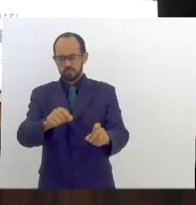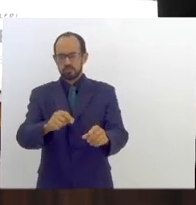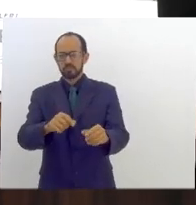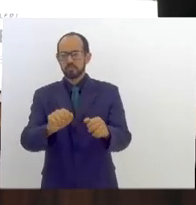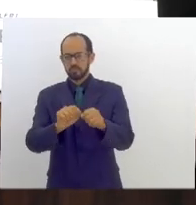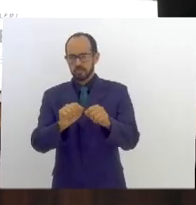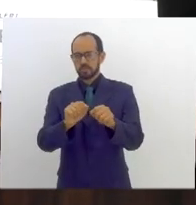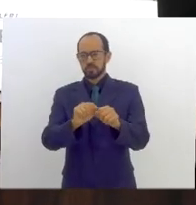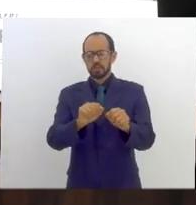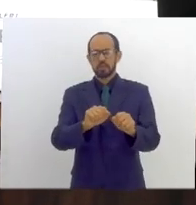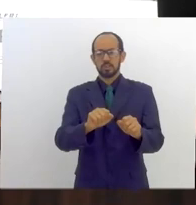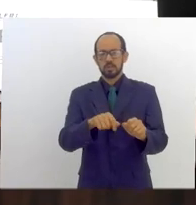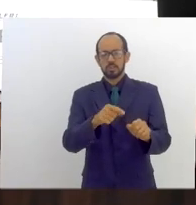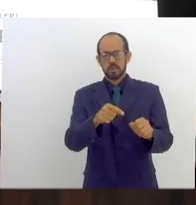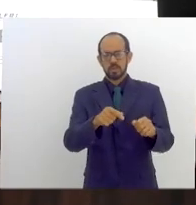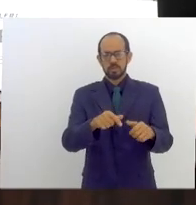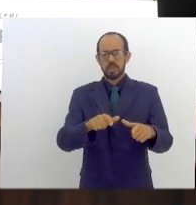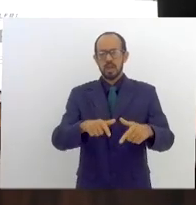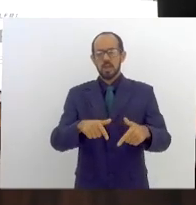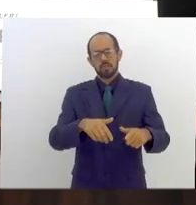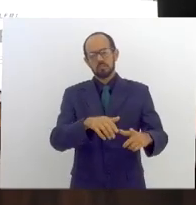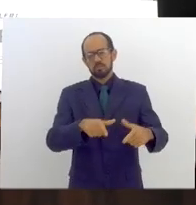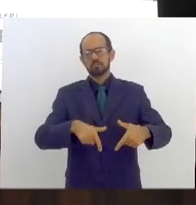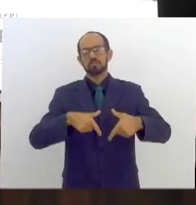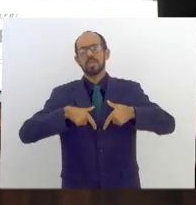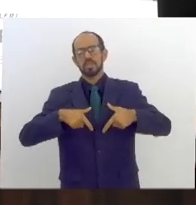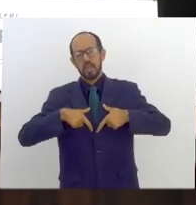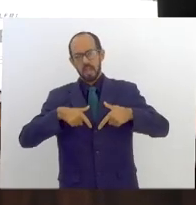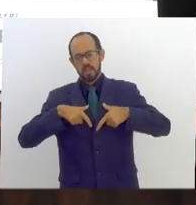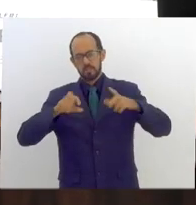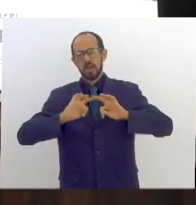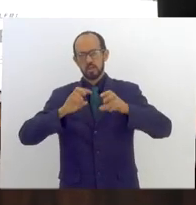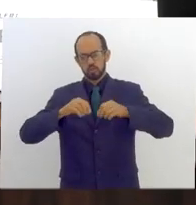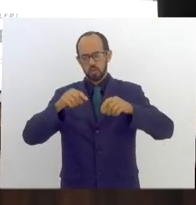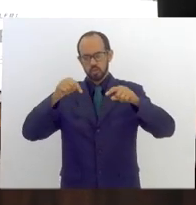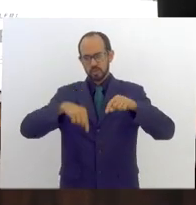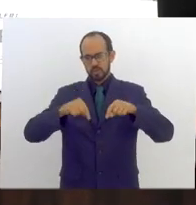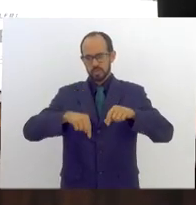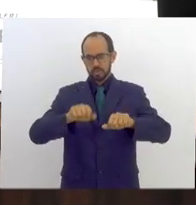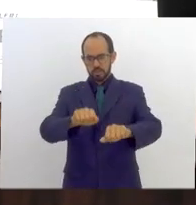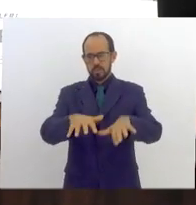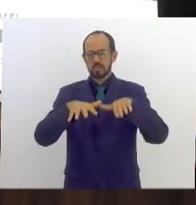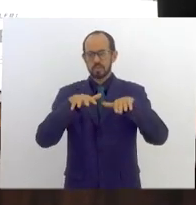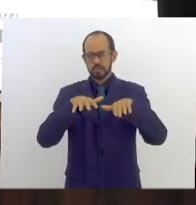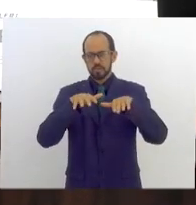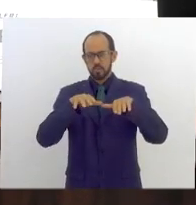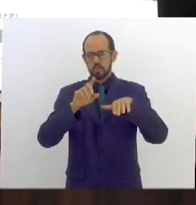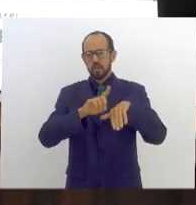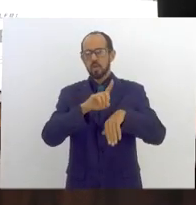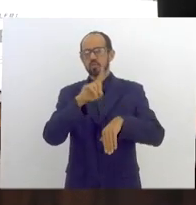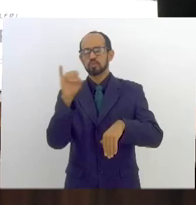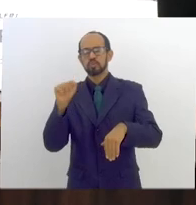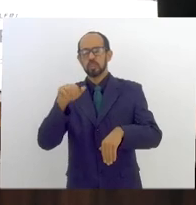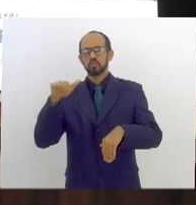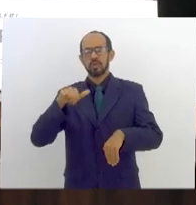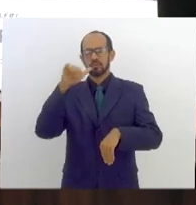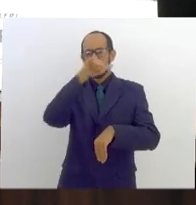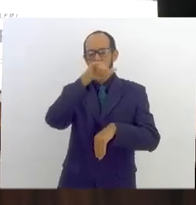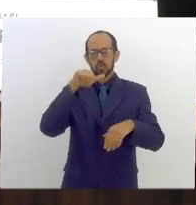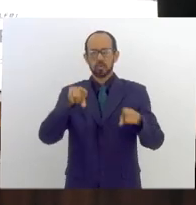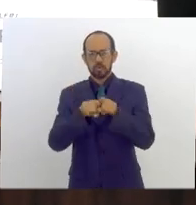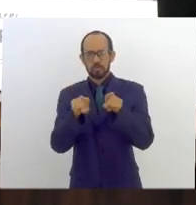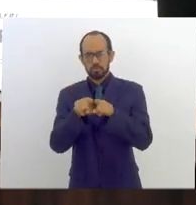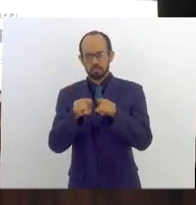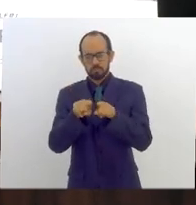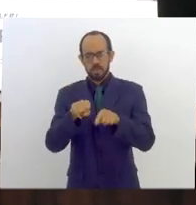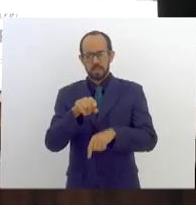um justo reconhecimento a todos os homenageados nesta sessão solene, em alusão ao Dia do Aviador e da Força Aérea